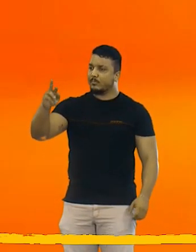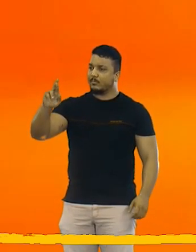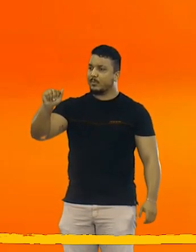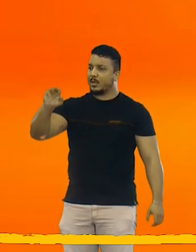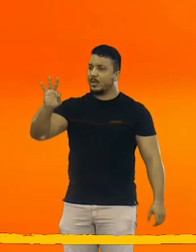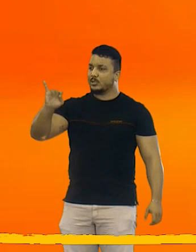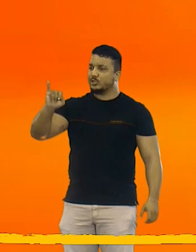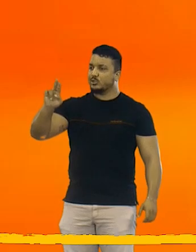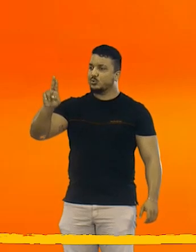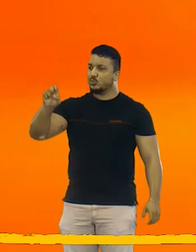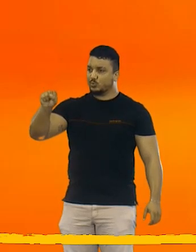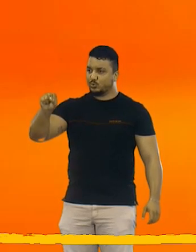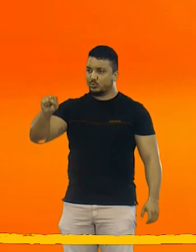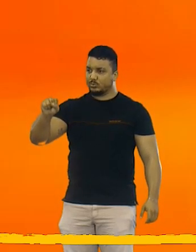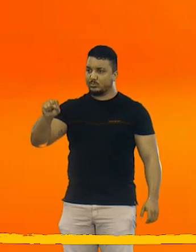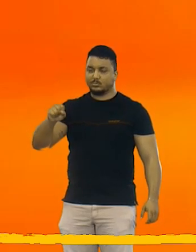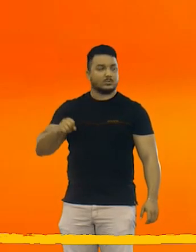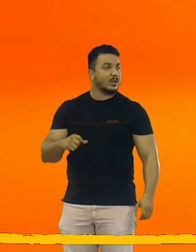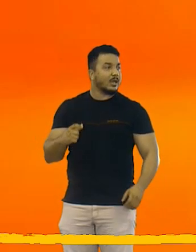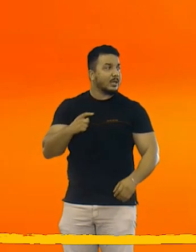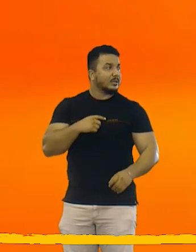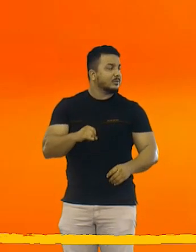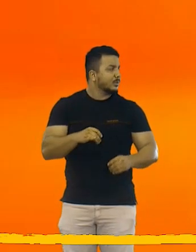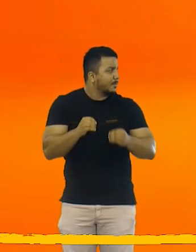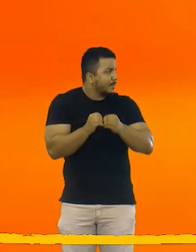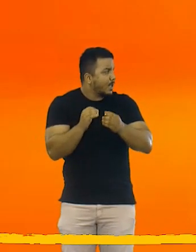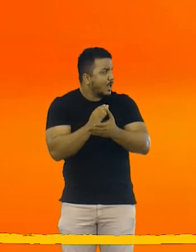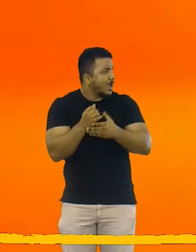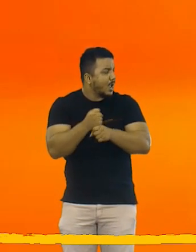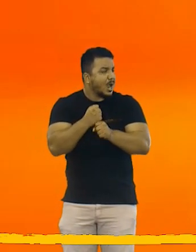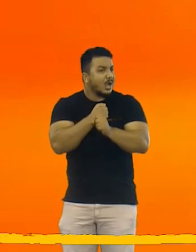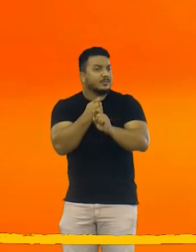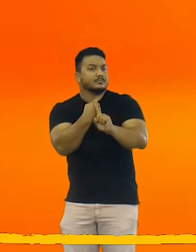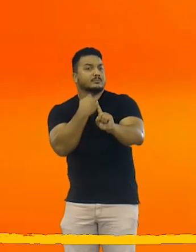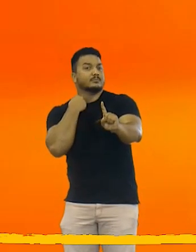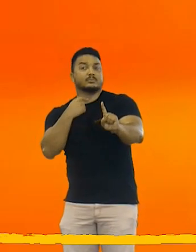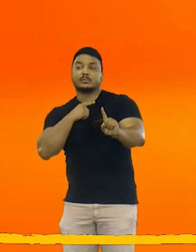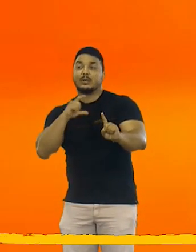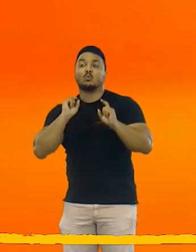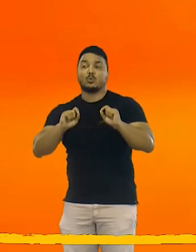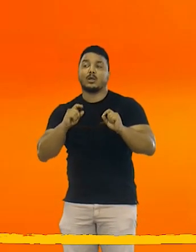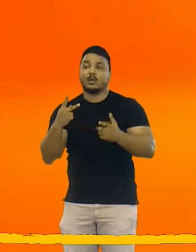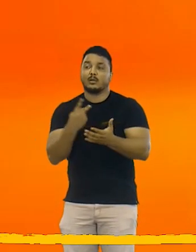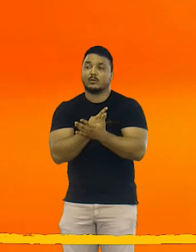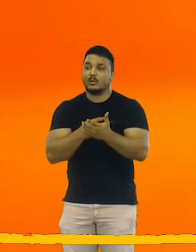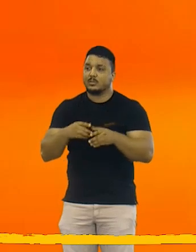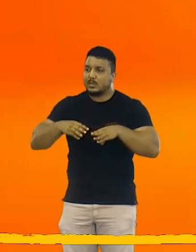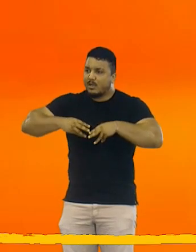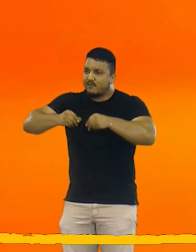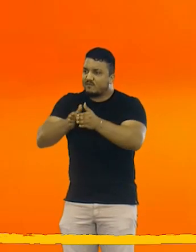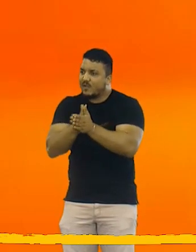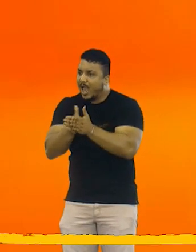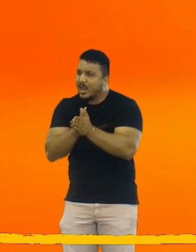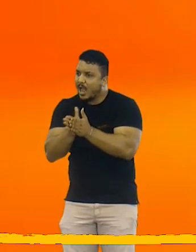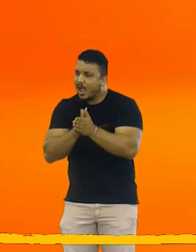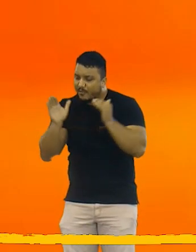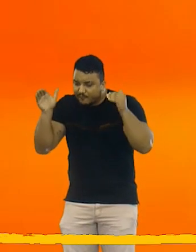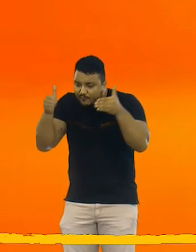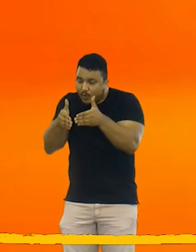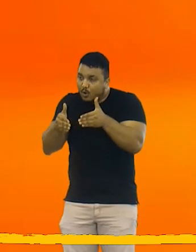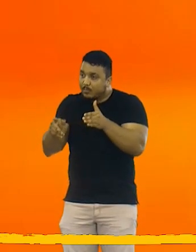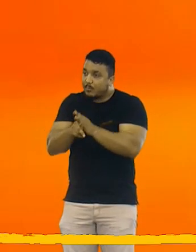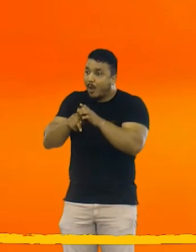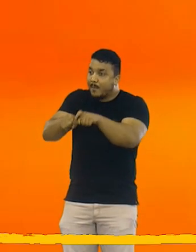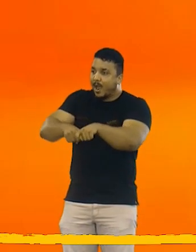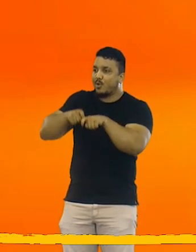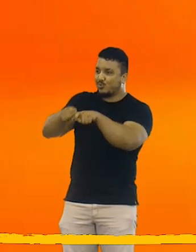próximo daqui. E aí, se você for pegar Pratiús alguns anos atrás, Pratiús tinha farinhada, tinha todo esse processo voltado mais para a